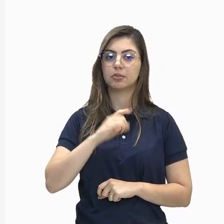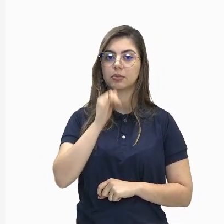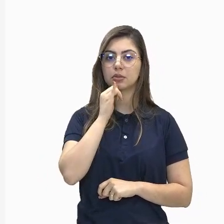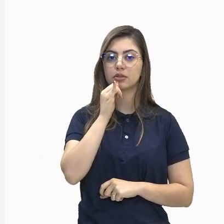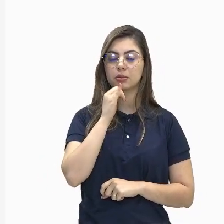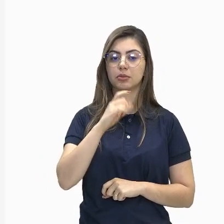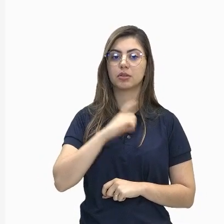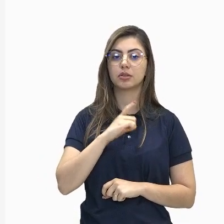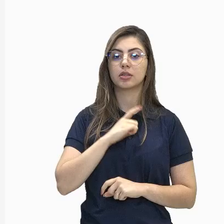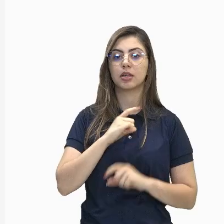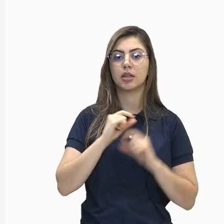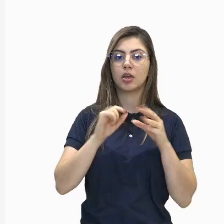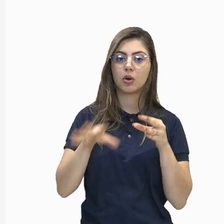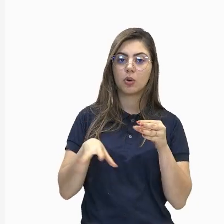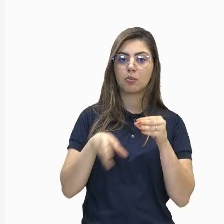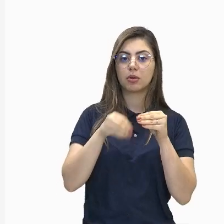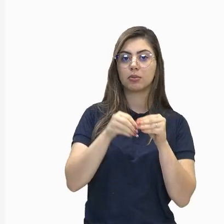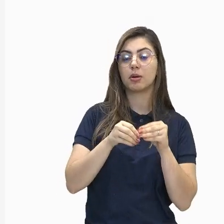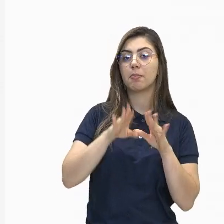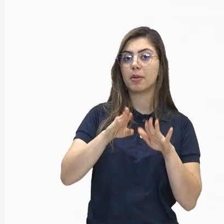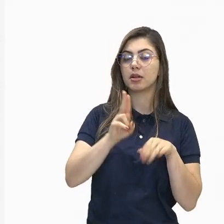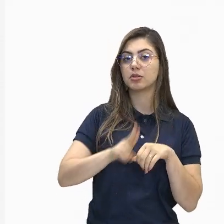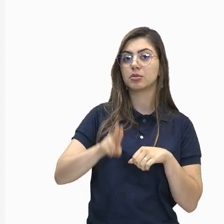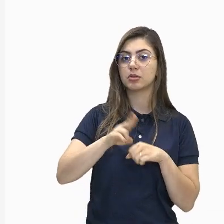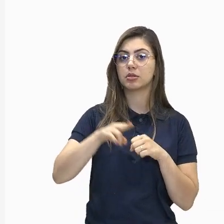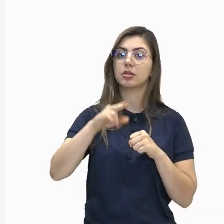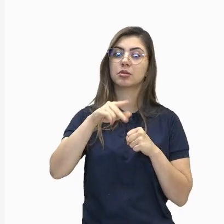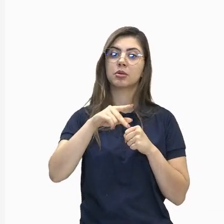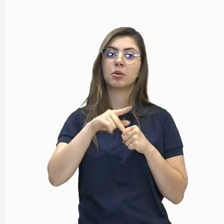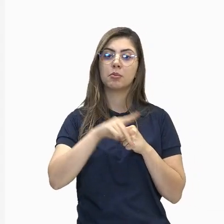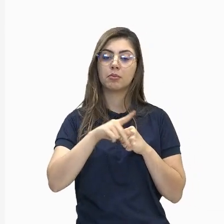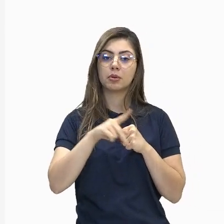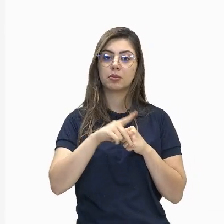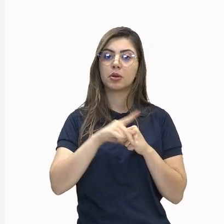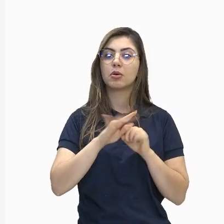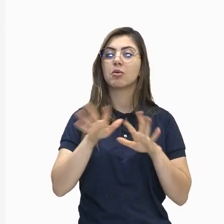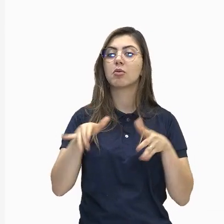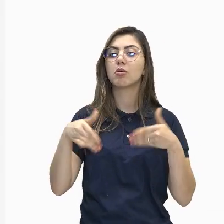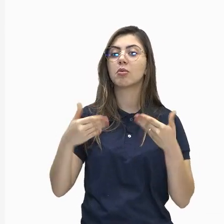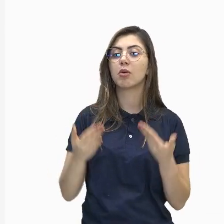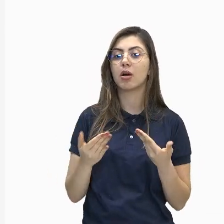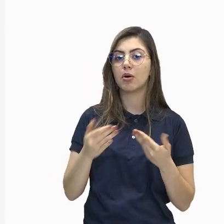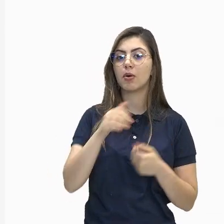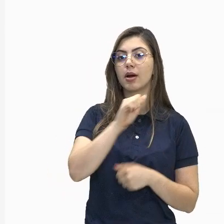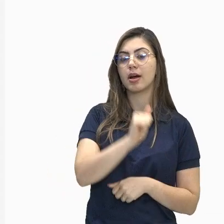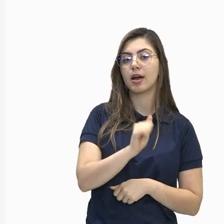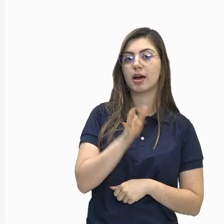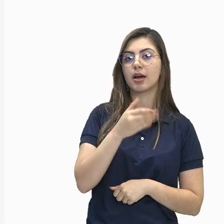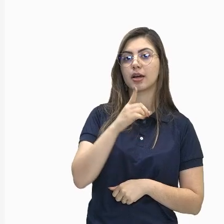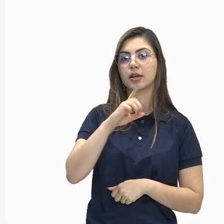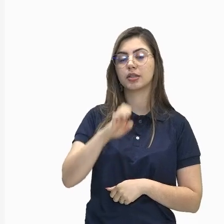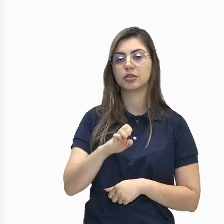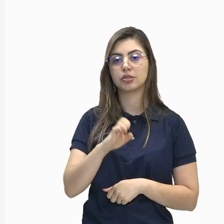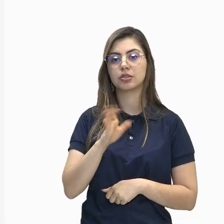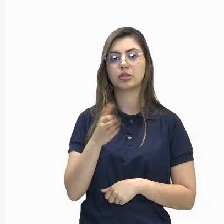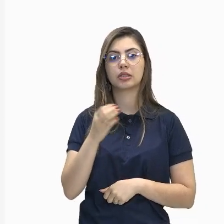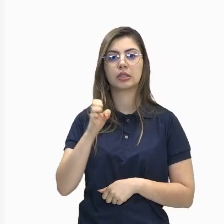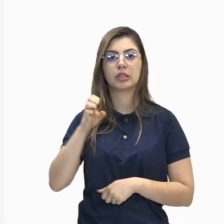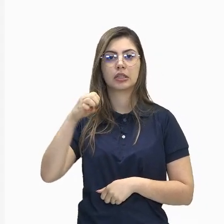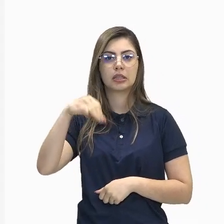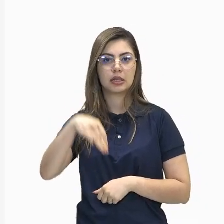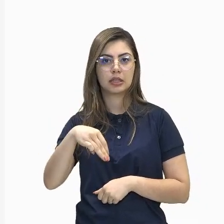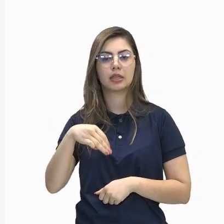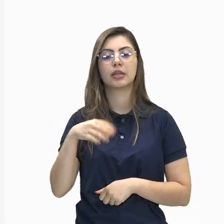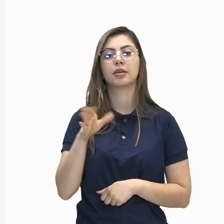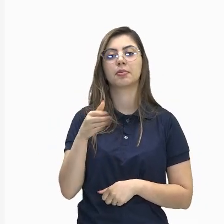auxílio de preposição. Quais são as preposições? A, de, em, para, com. Essas são as preposições que